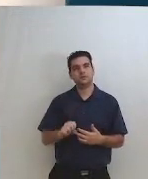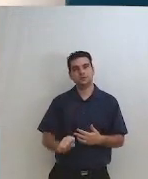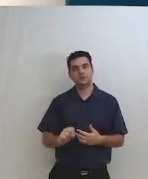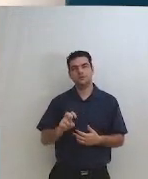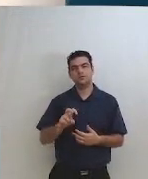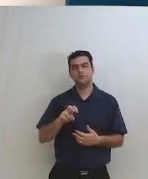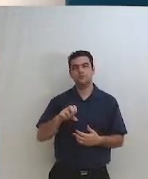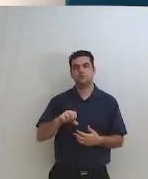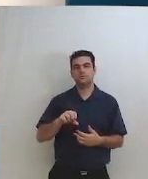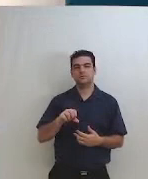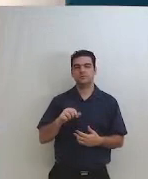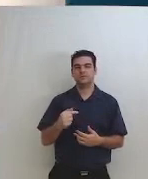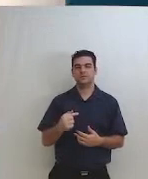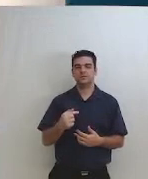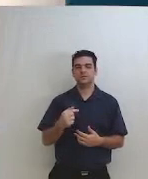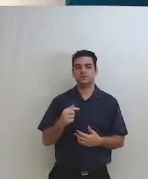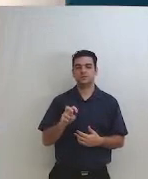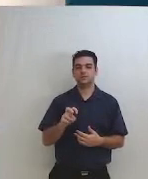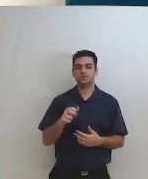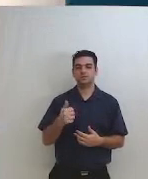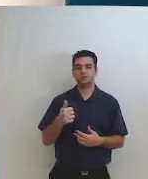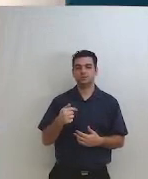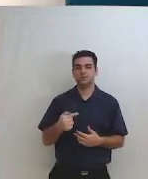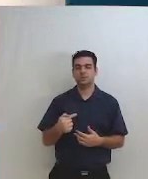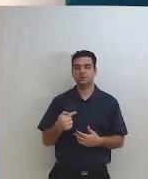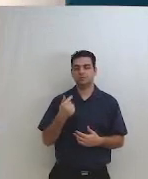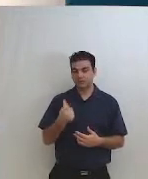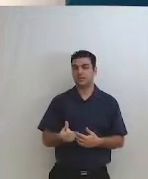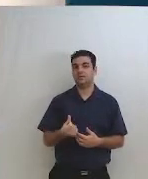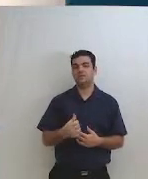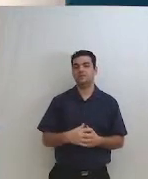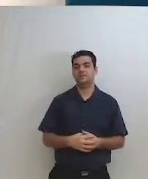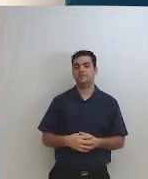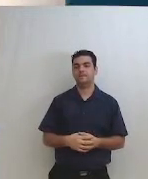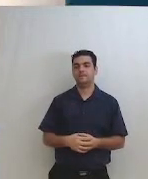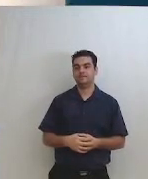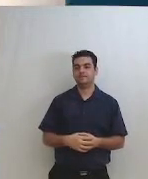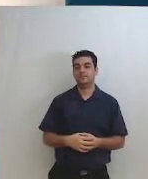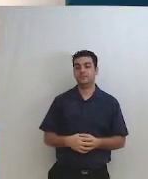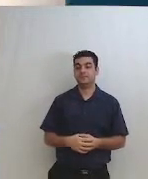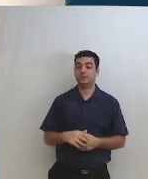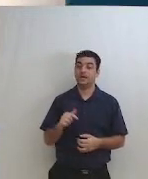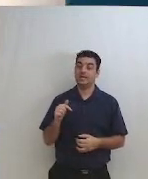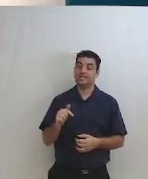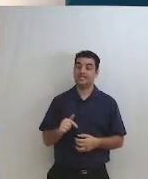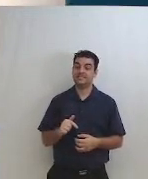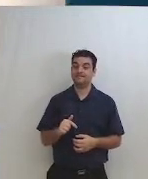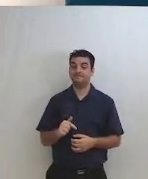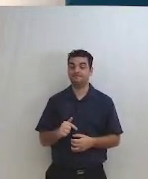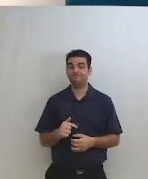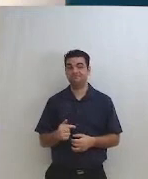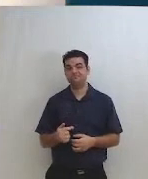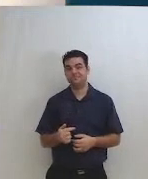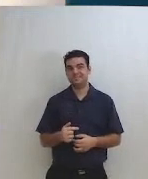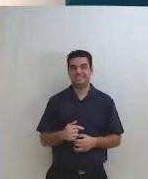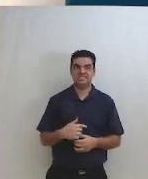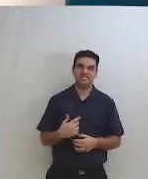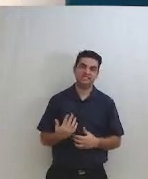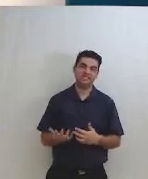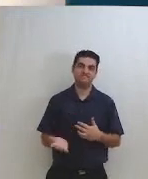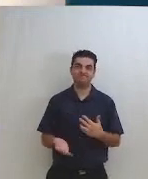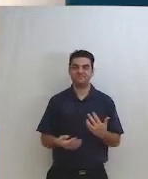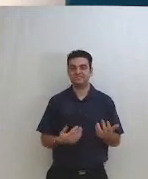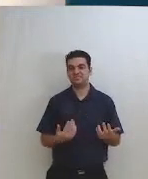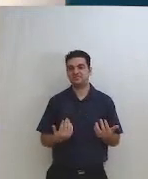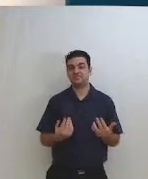59716. Pois não, ministro. Senhor presidente, esse caso, eu vou fazer a a leitura do